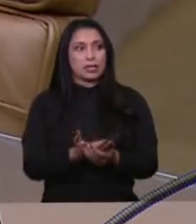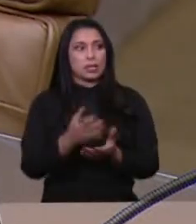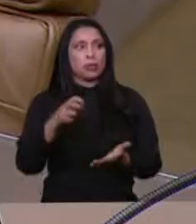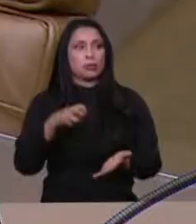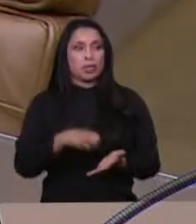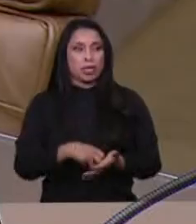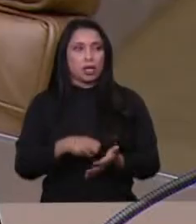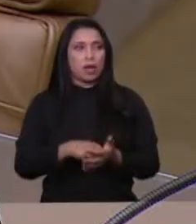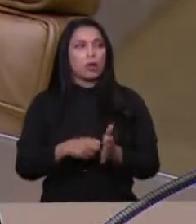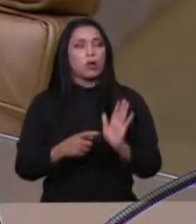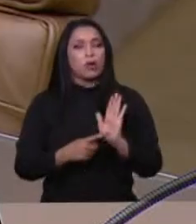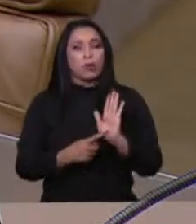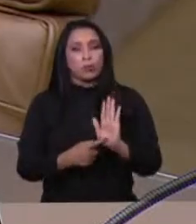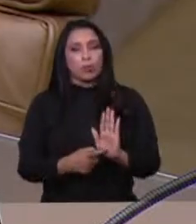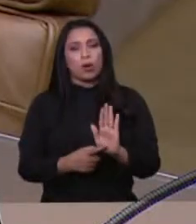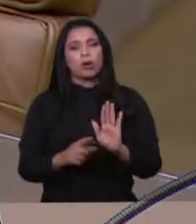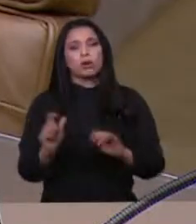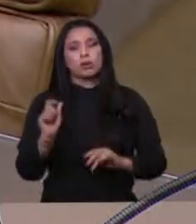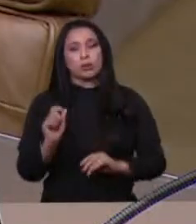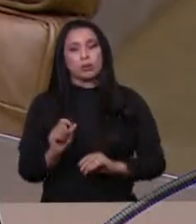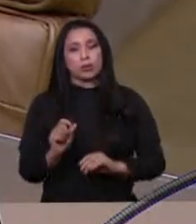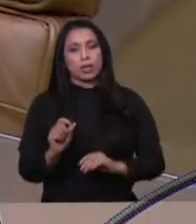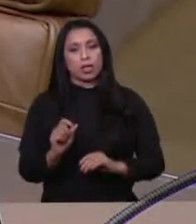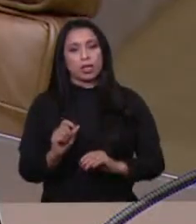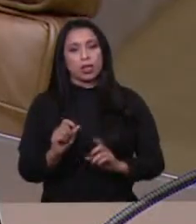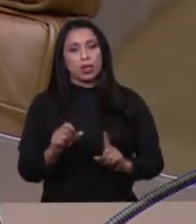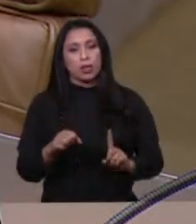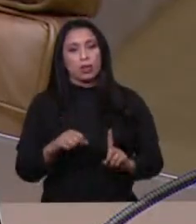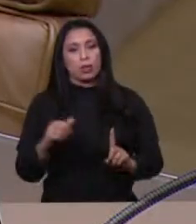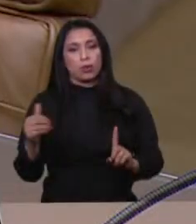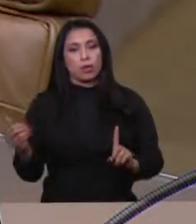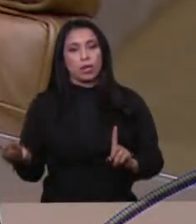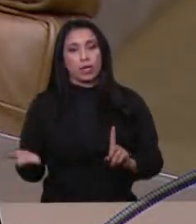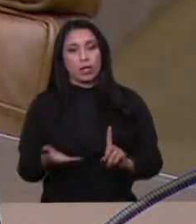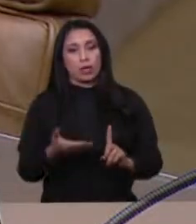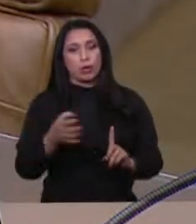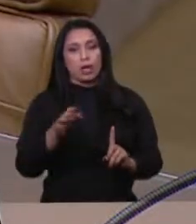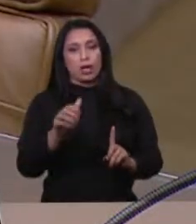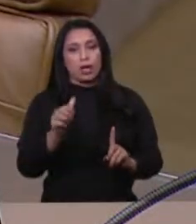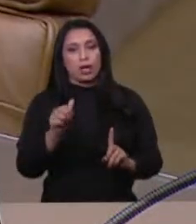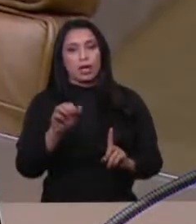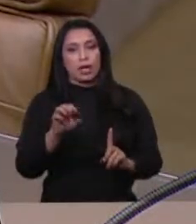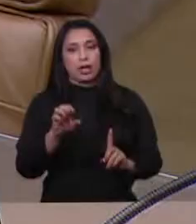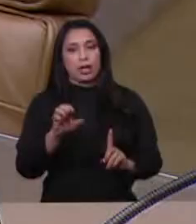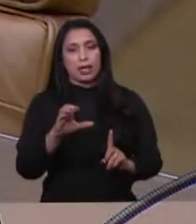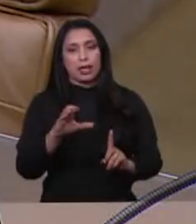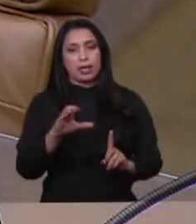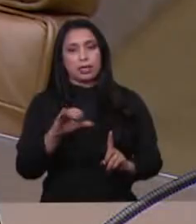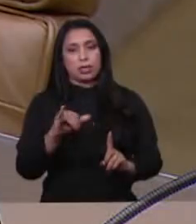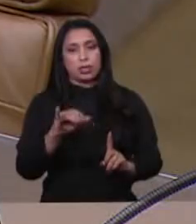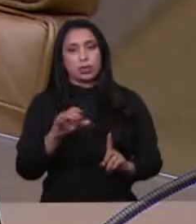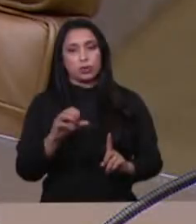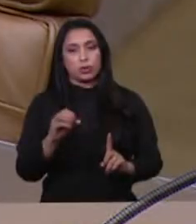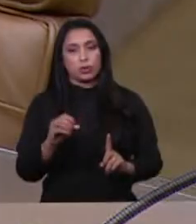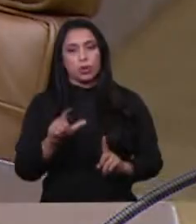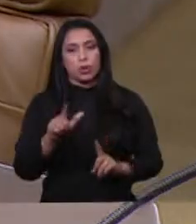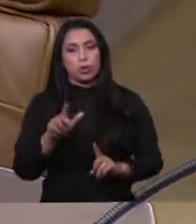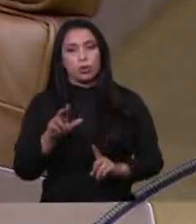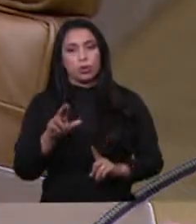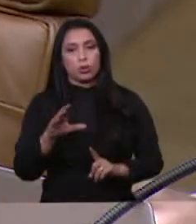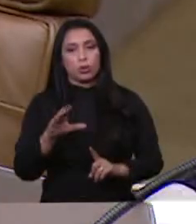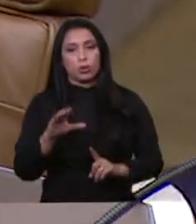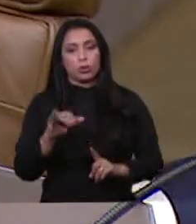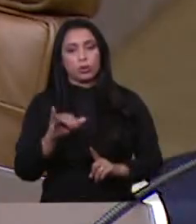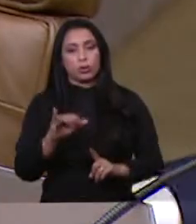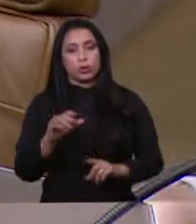traz o recorte específico do réu Aécio Lúcio Costa Pereira, o Brasil tem